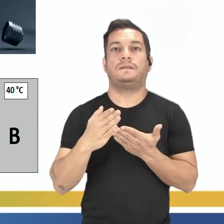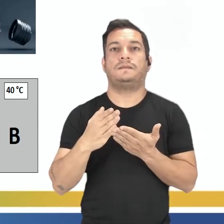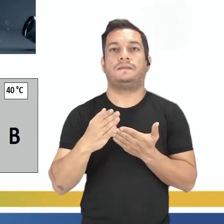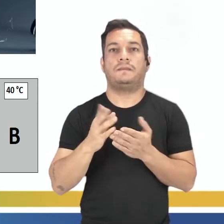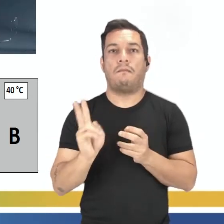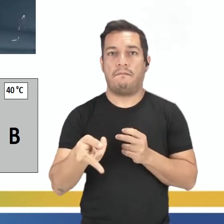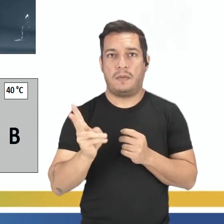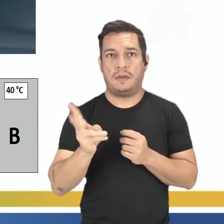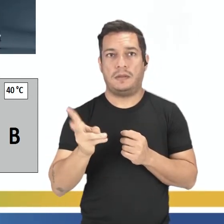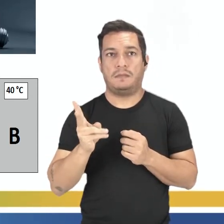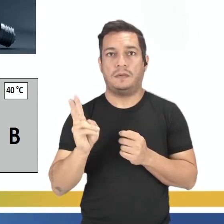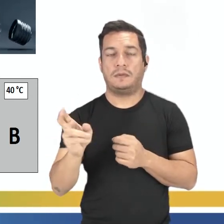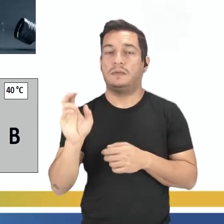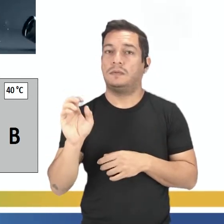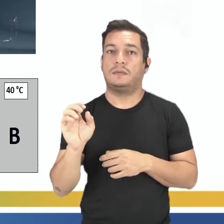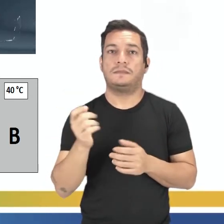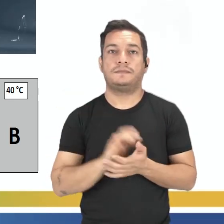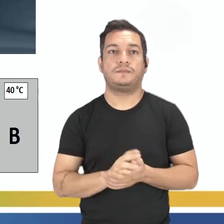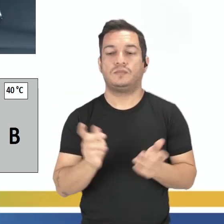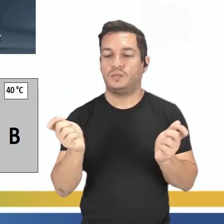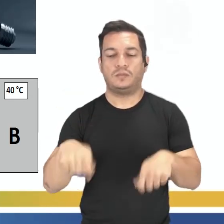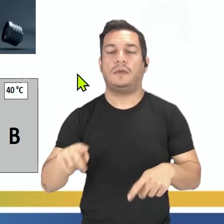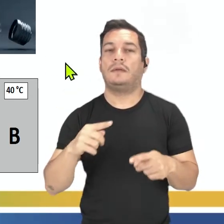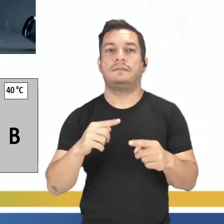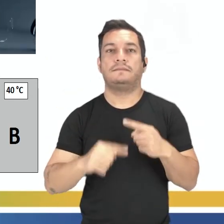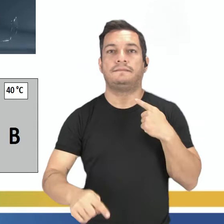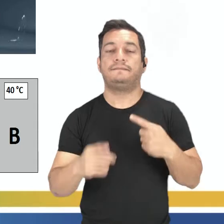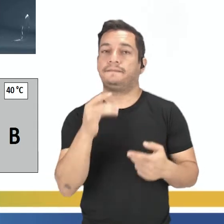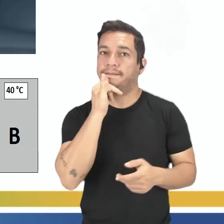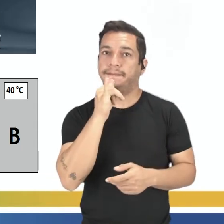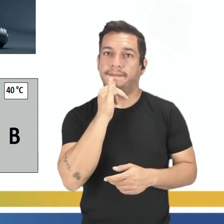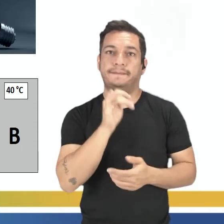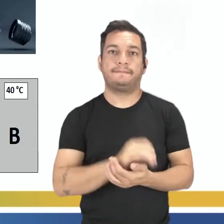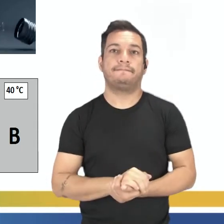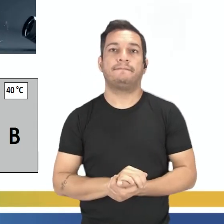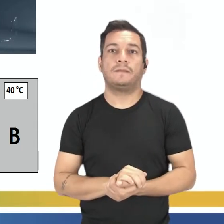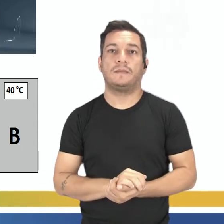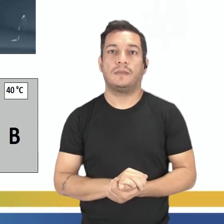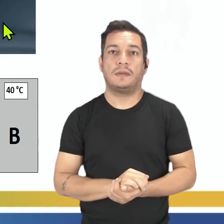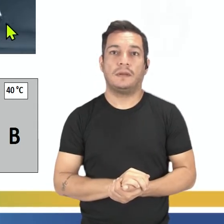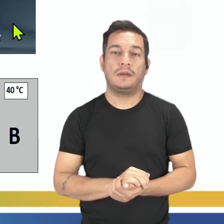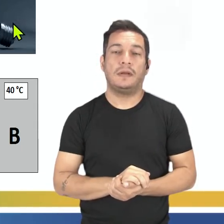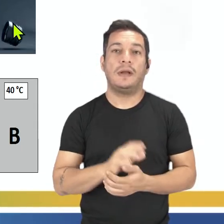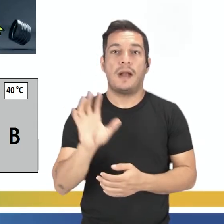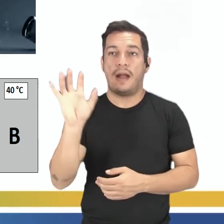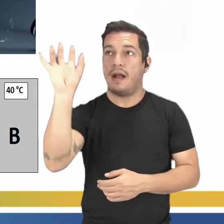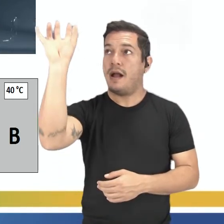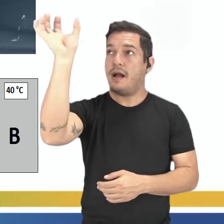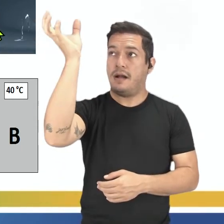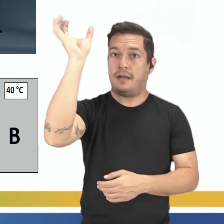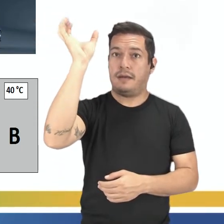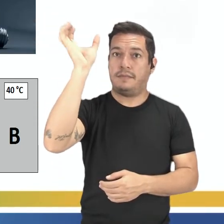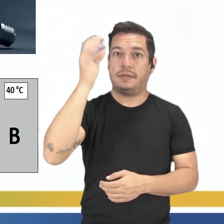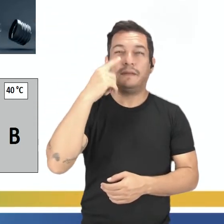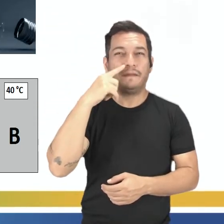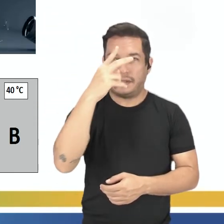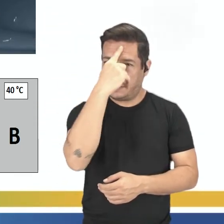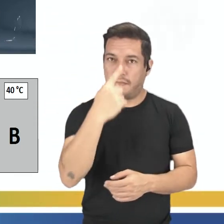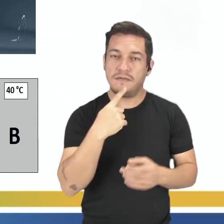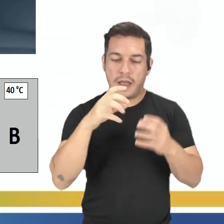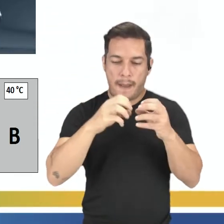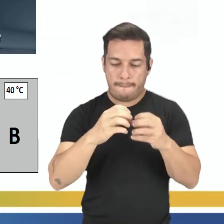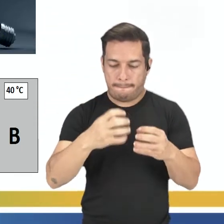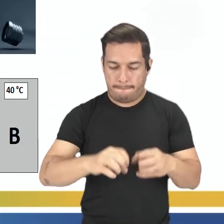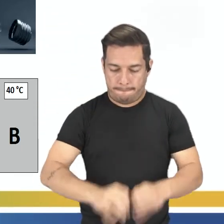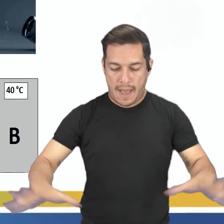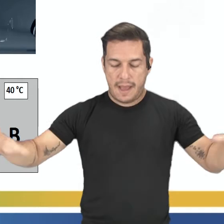de fazer com que isso aconteça. Por exemplo, é como no caso aqui dessa lâmpada quebrando. Ó. A lâmpada